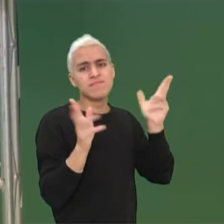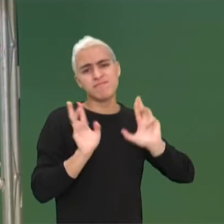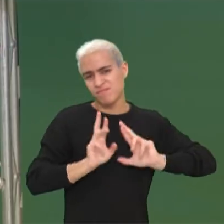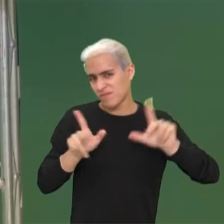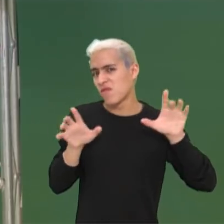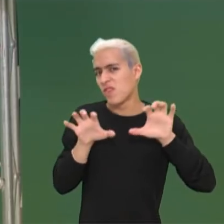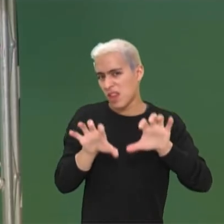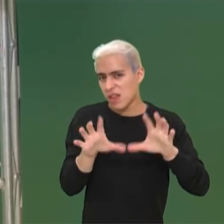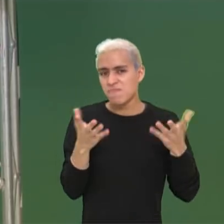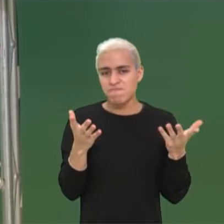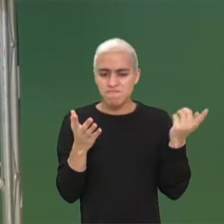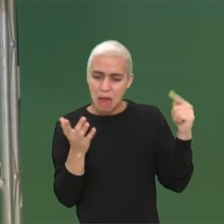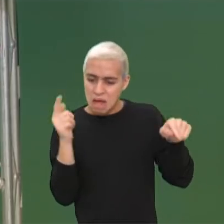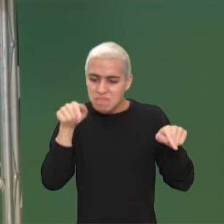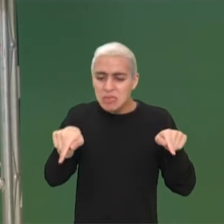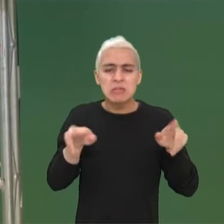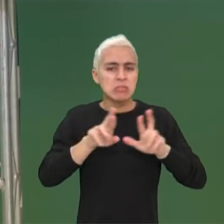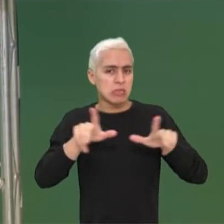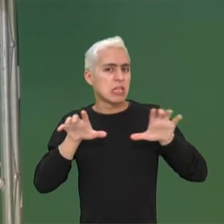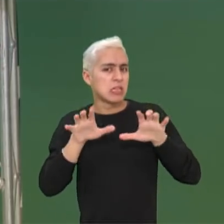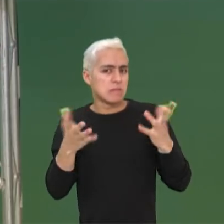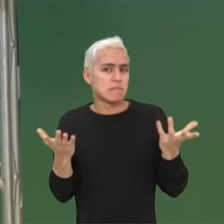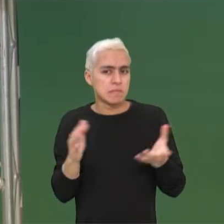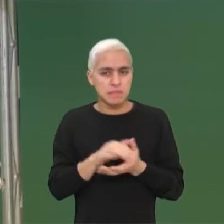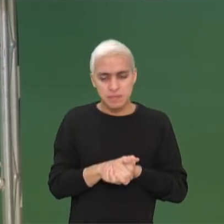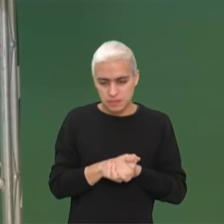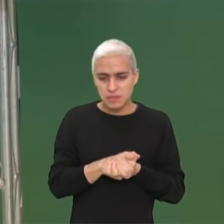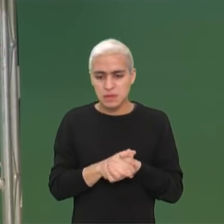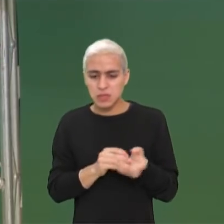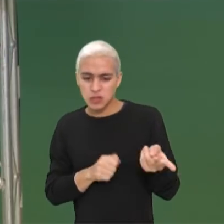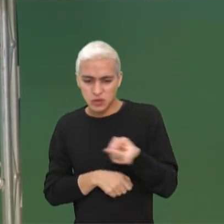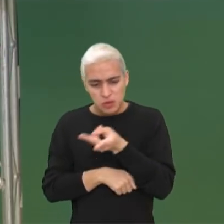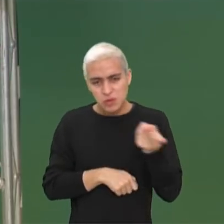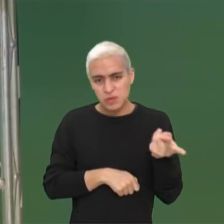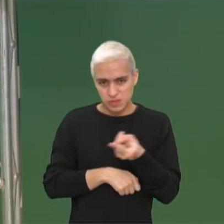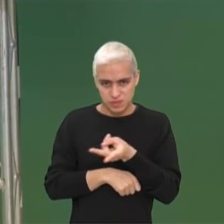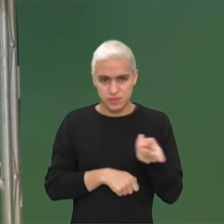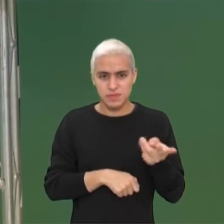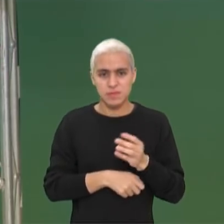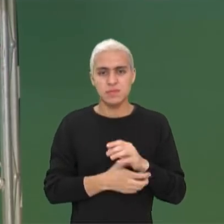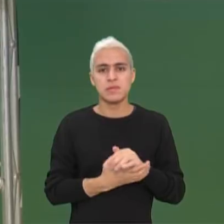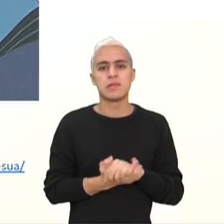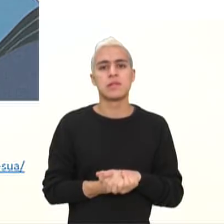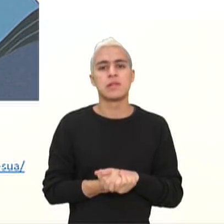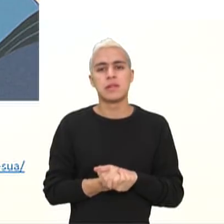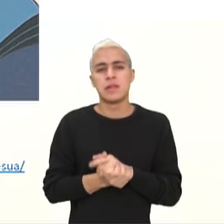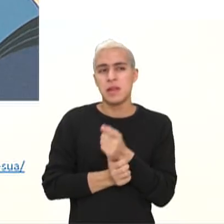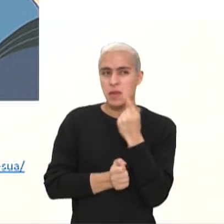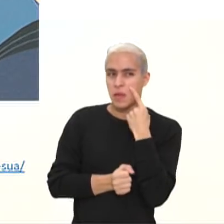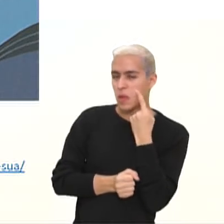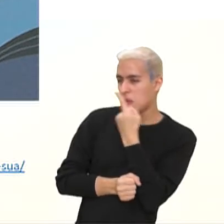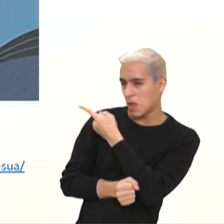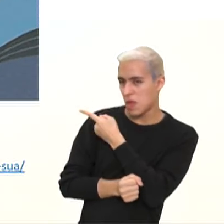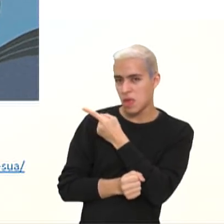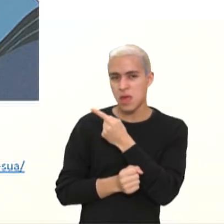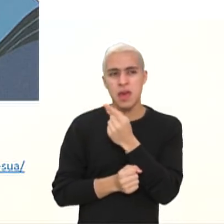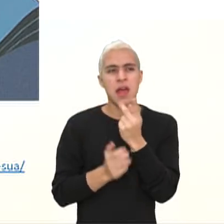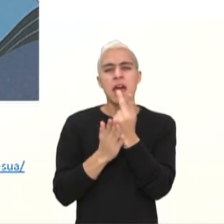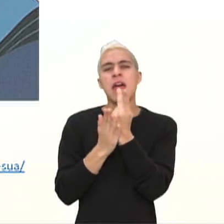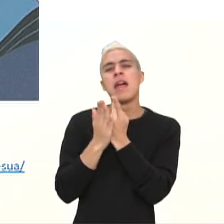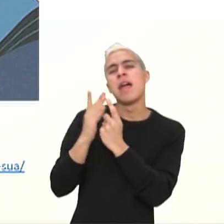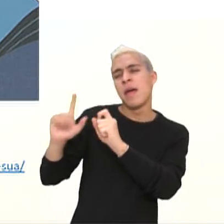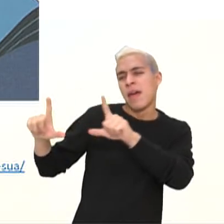diferença dos dois jogos, e os dois jogos ainda muito antigos. Né? Aqui a gente vê, né, com um desenho conhecido,